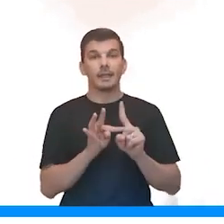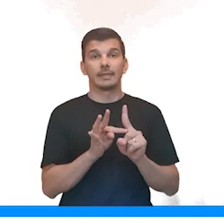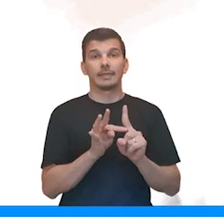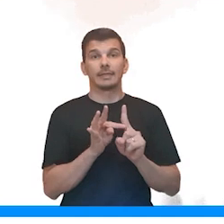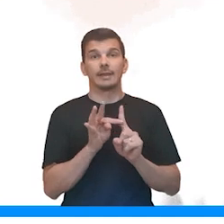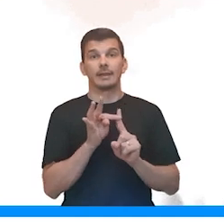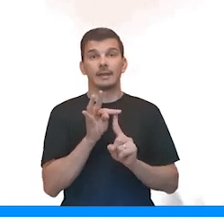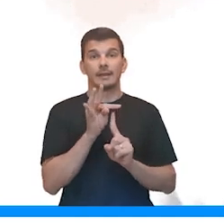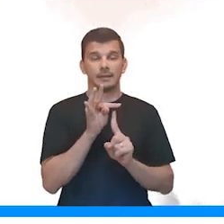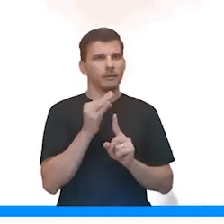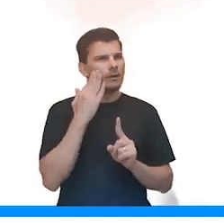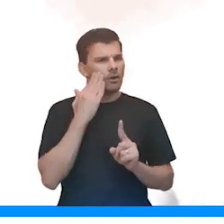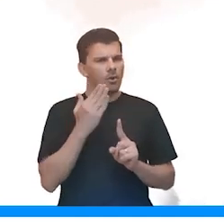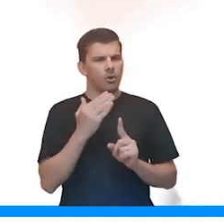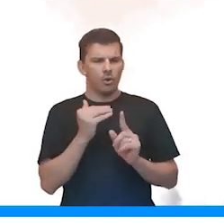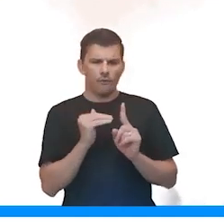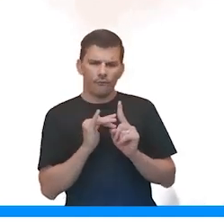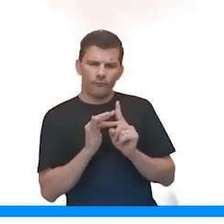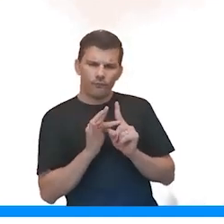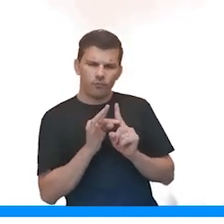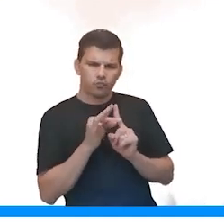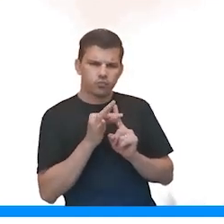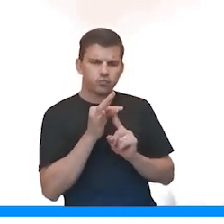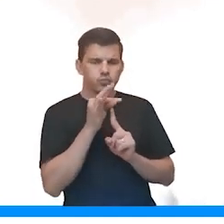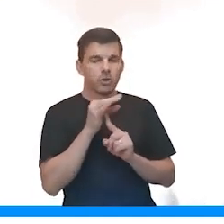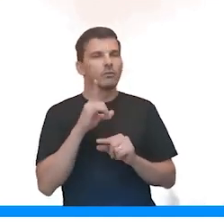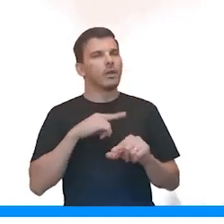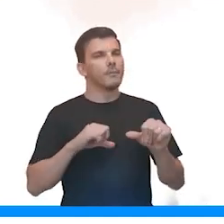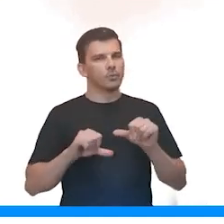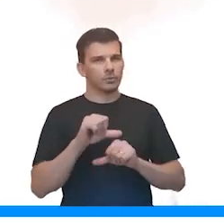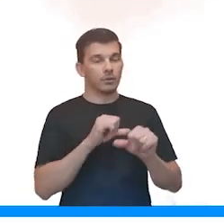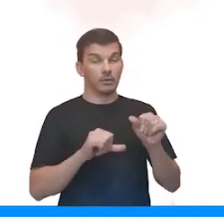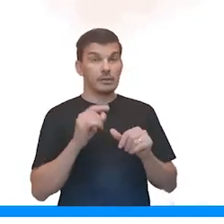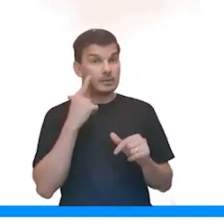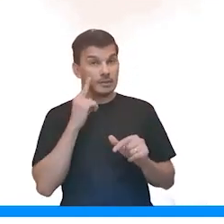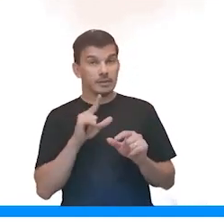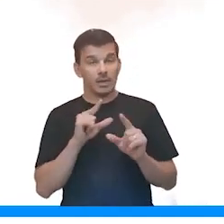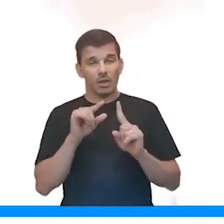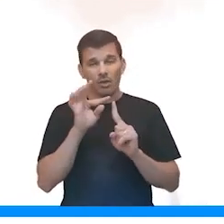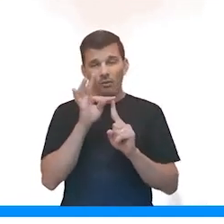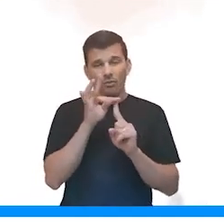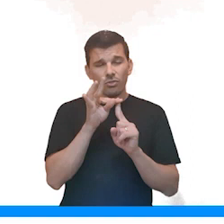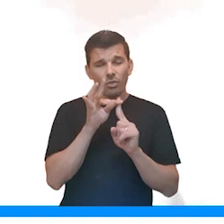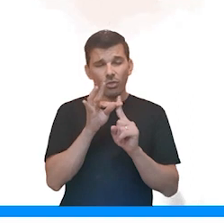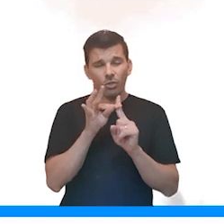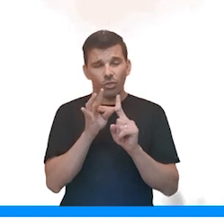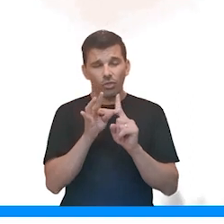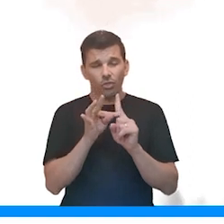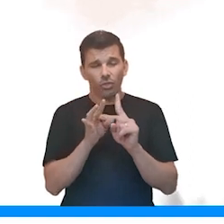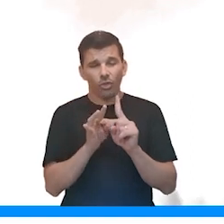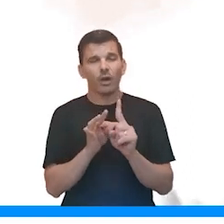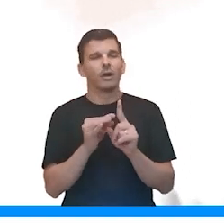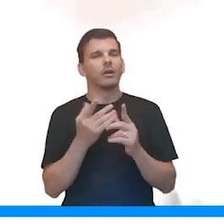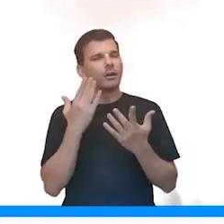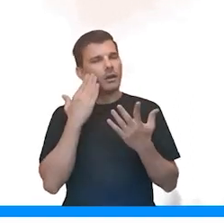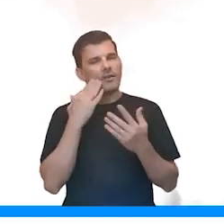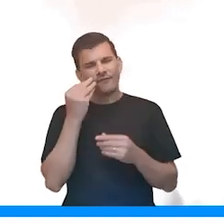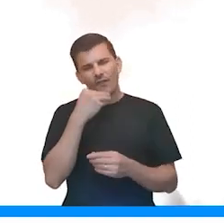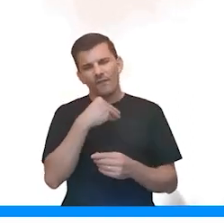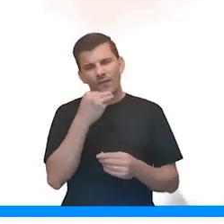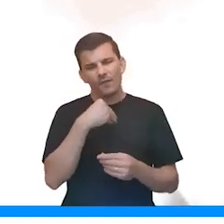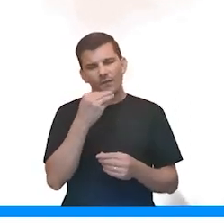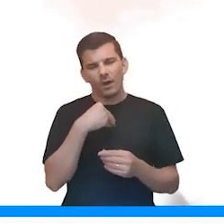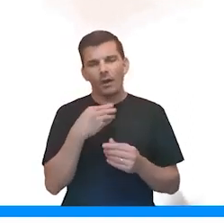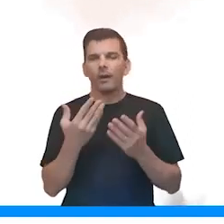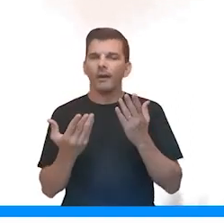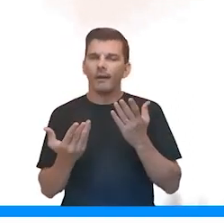a temperatura. Quando o gás ele aumenta a energia interna, ele fica mais excitado, significa que ele tem uma maior temperatura. Quando o gás reduz a energia interna,